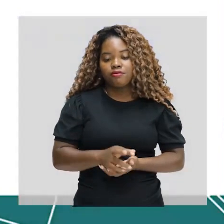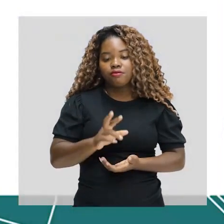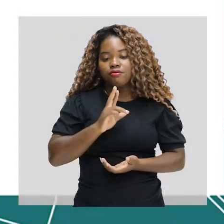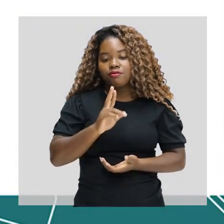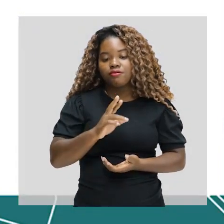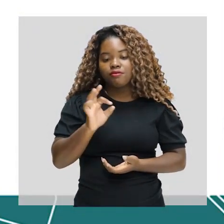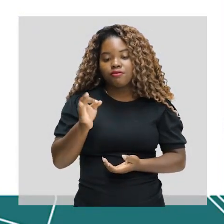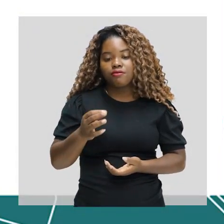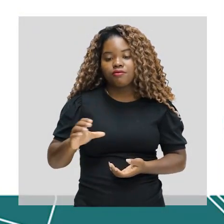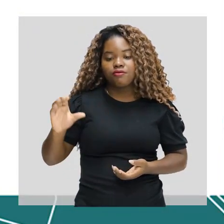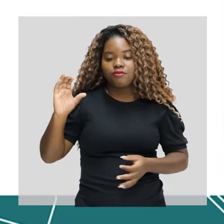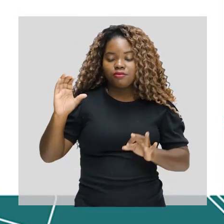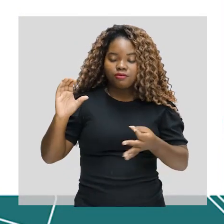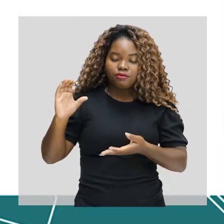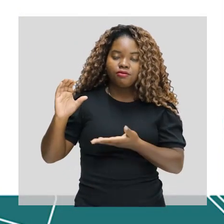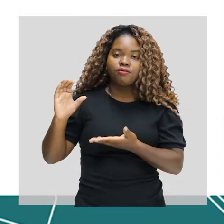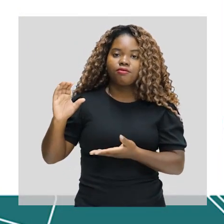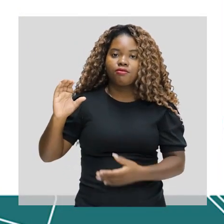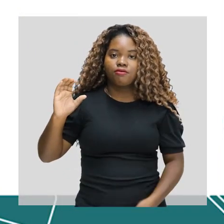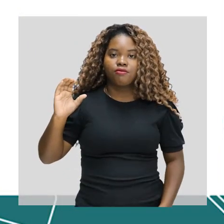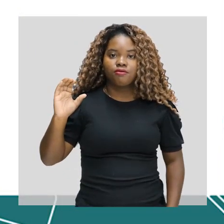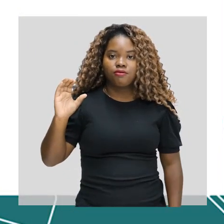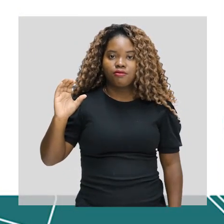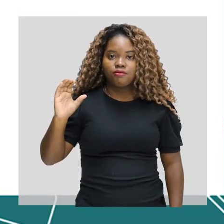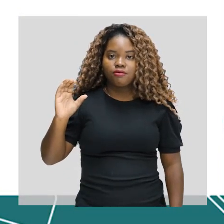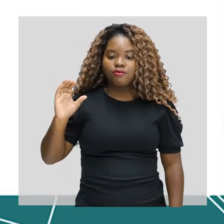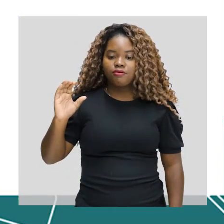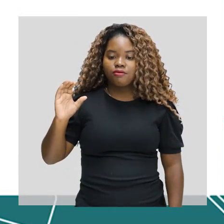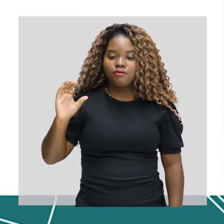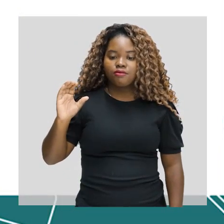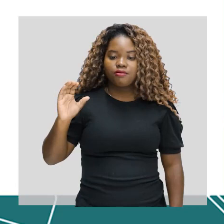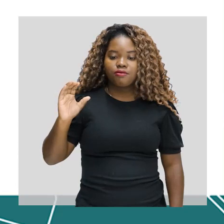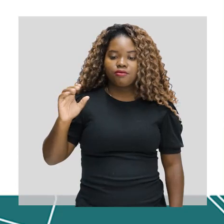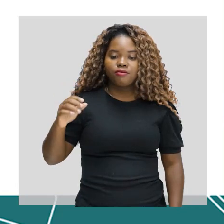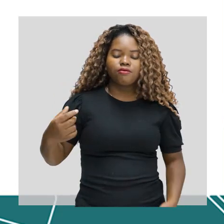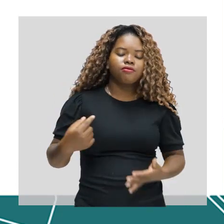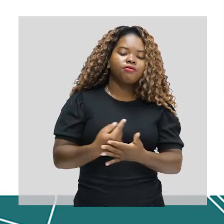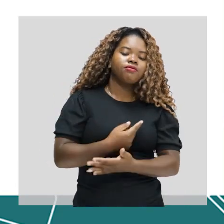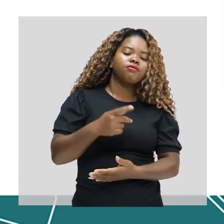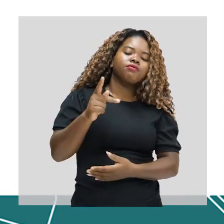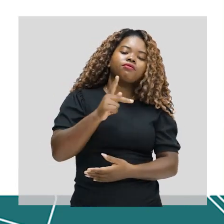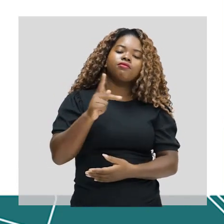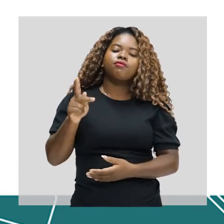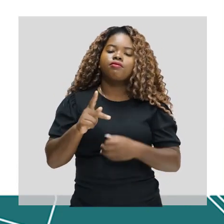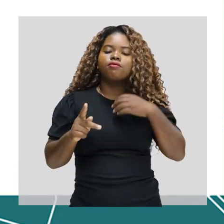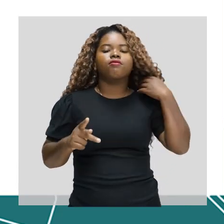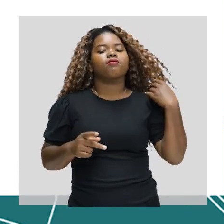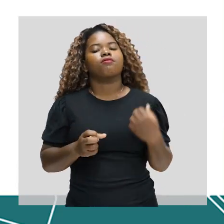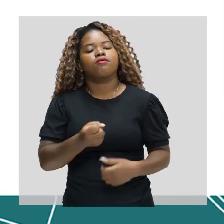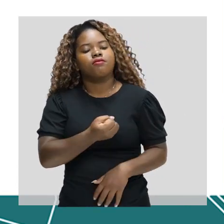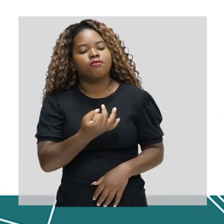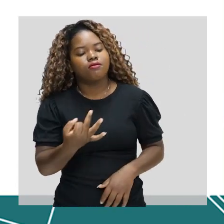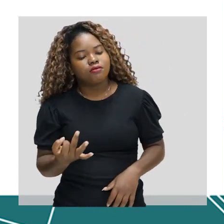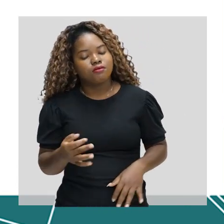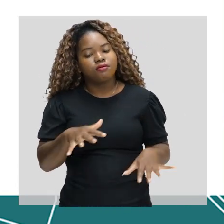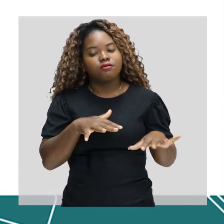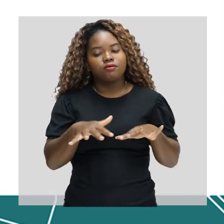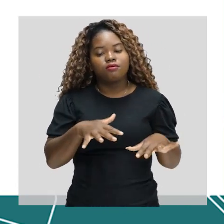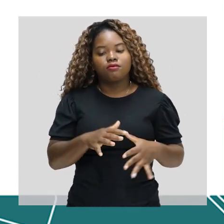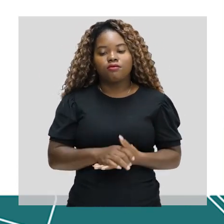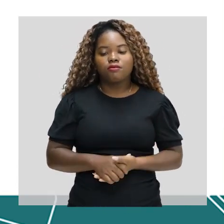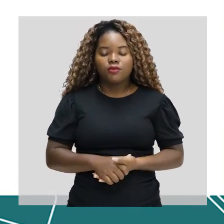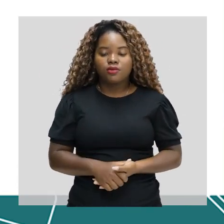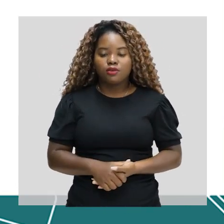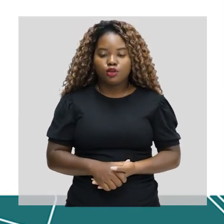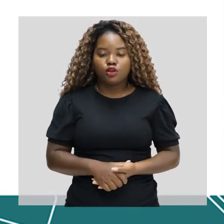caso, resposta à letra C. Energia e quantidade de movimento. Aí você pode estar se perguntando, professor, o senhor não falou da quantidade de movimento.